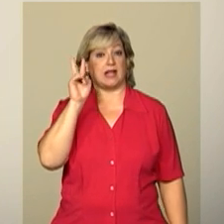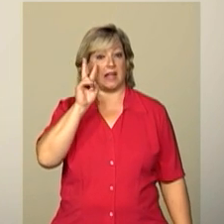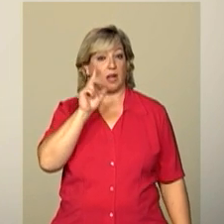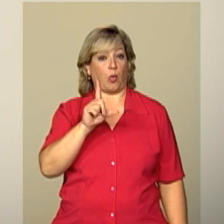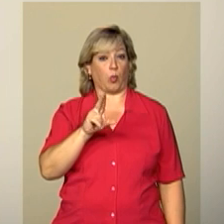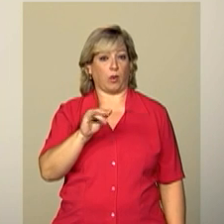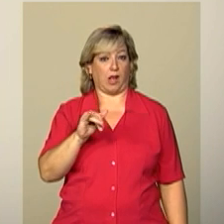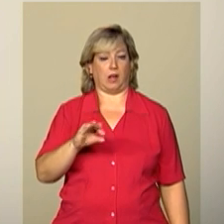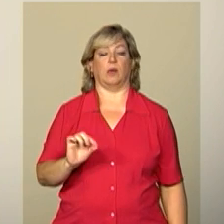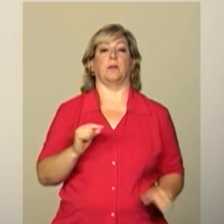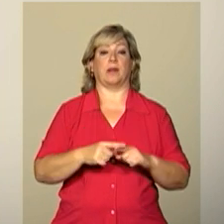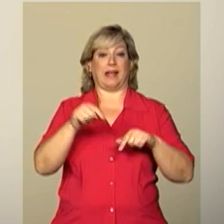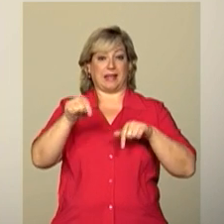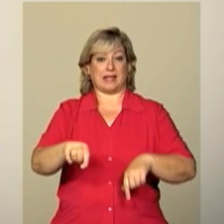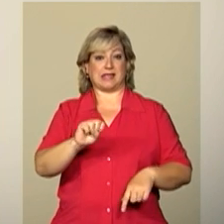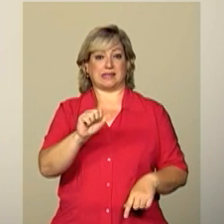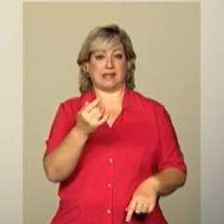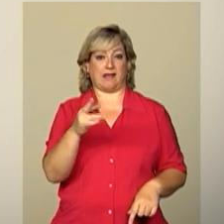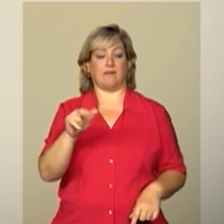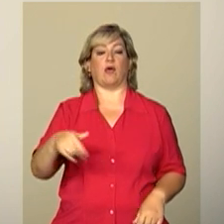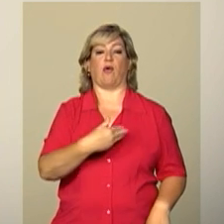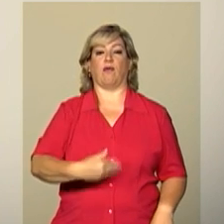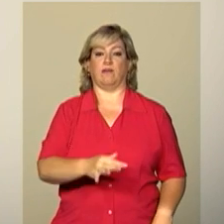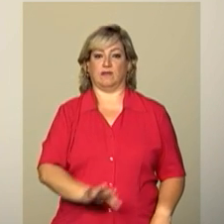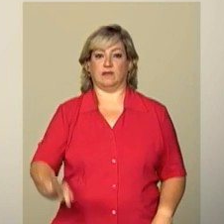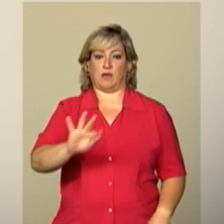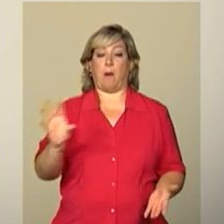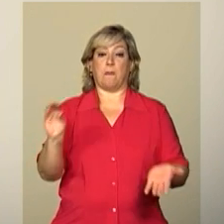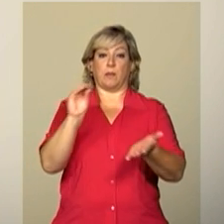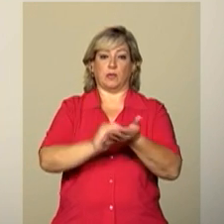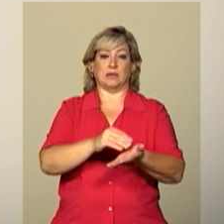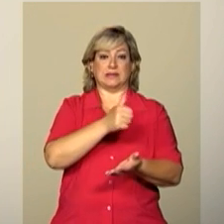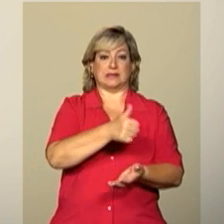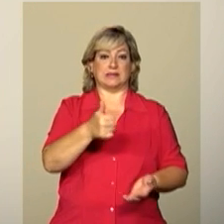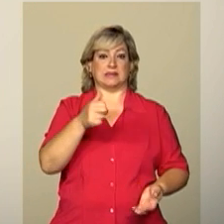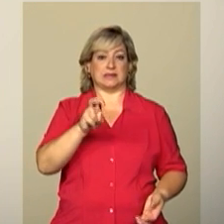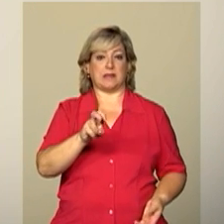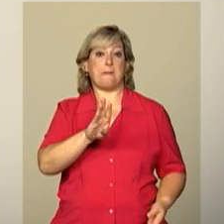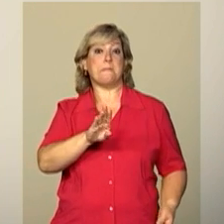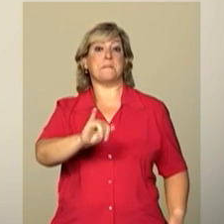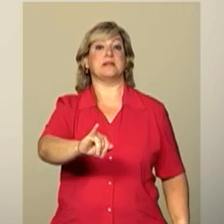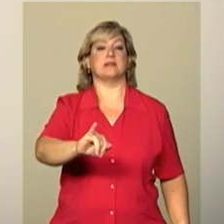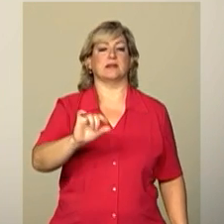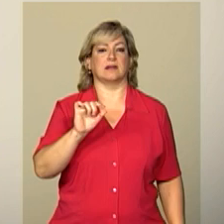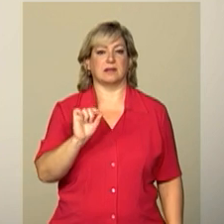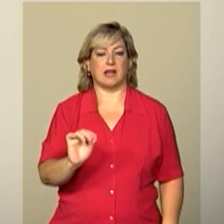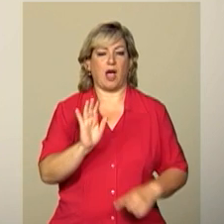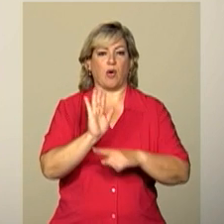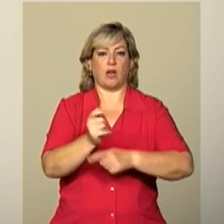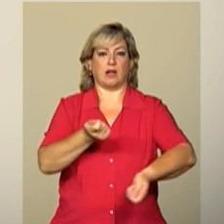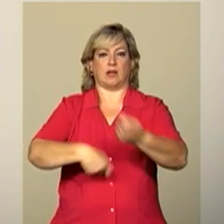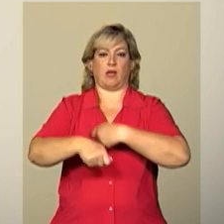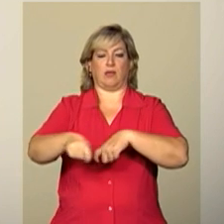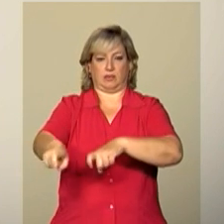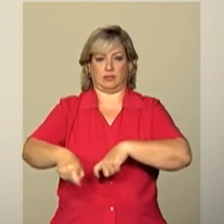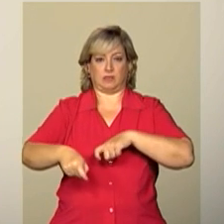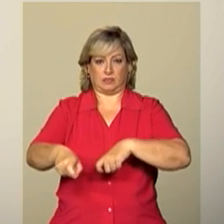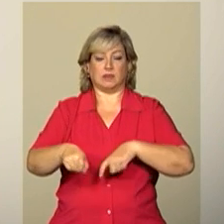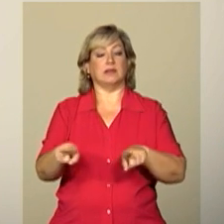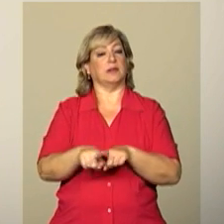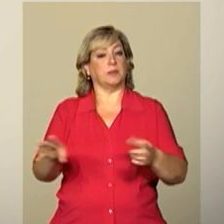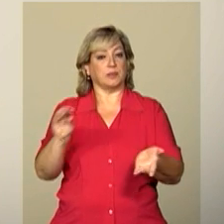nessa safra o governo brasileiro colocou R 115 bilhões de reais para financiar O agronegócio e também